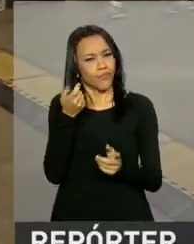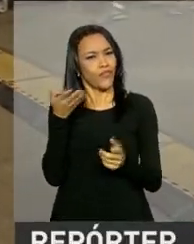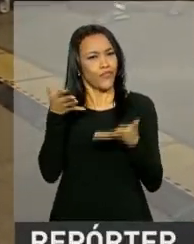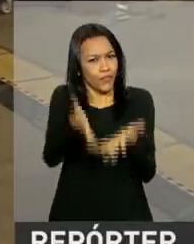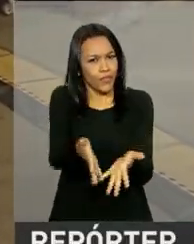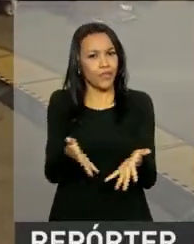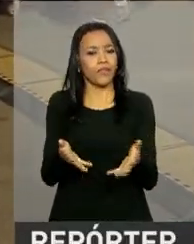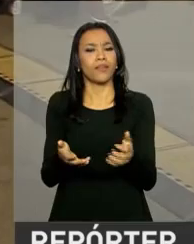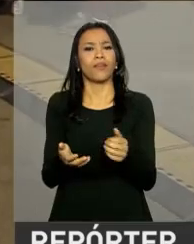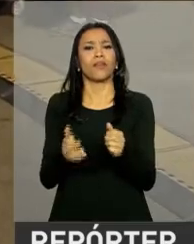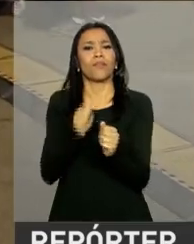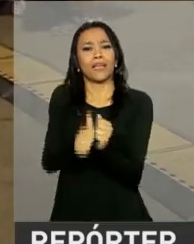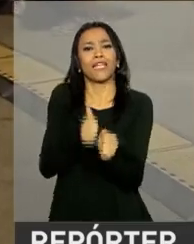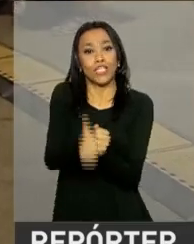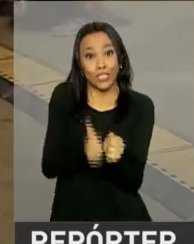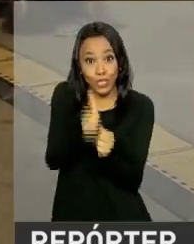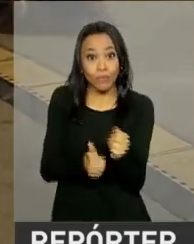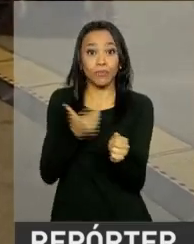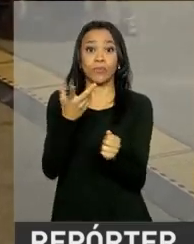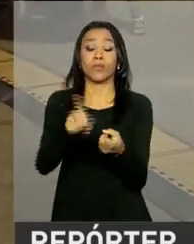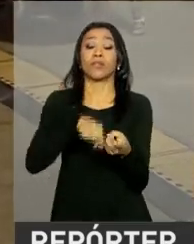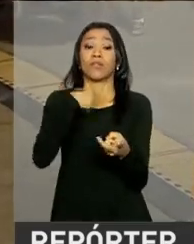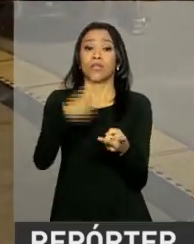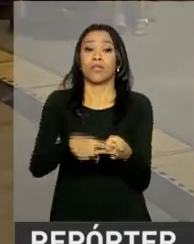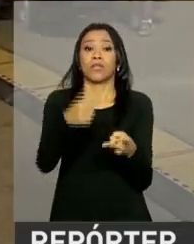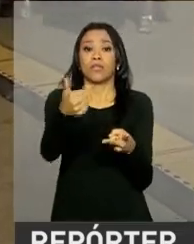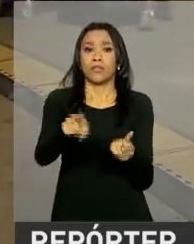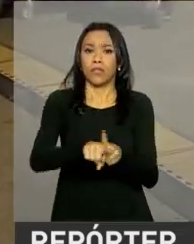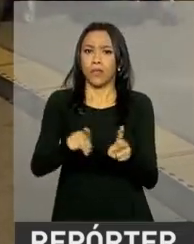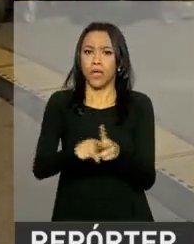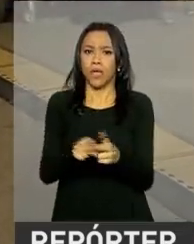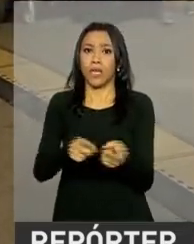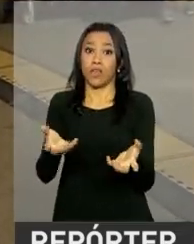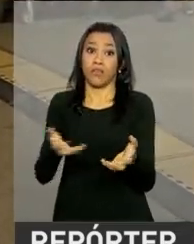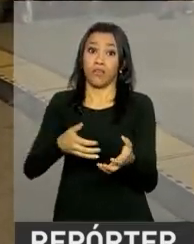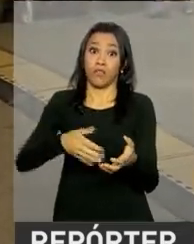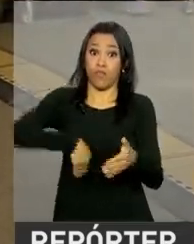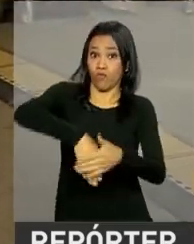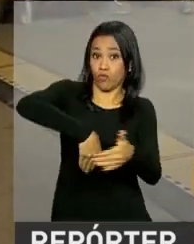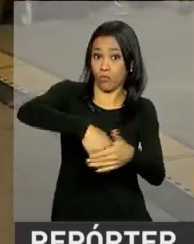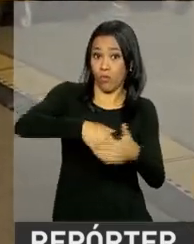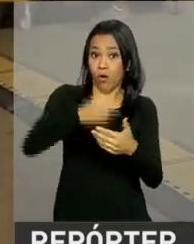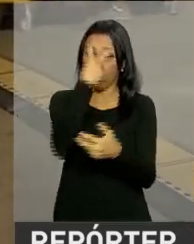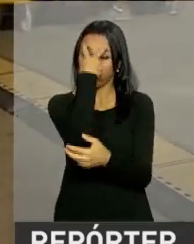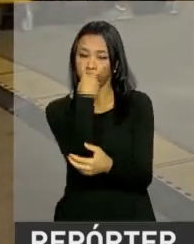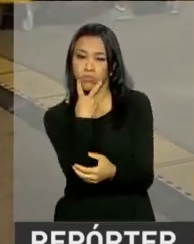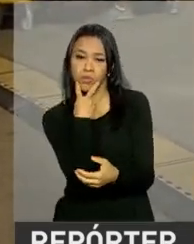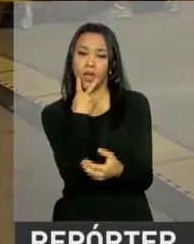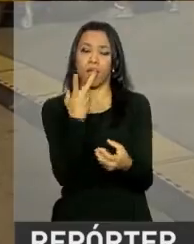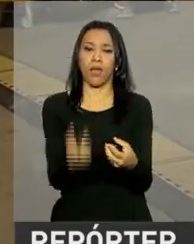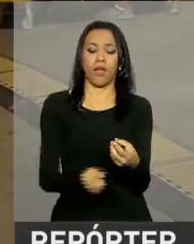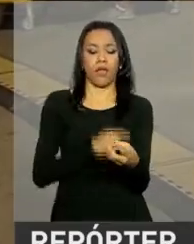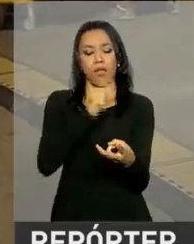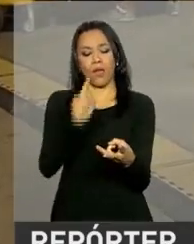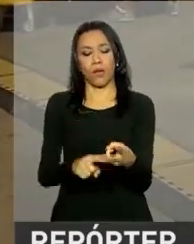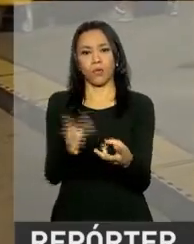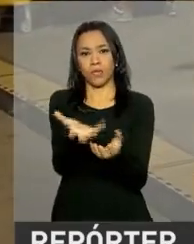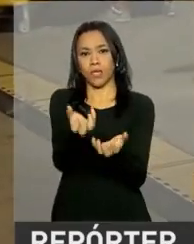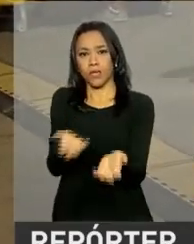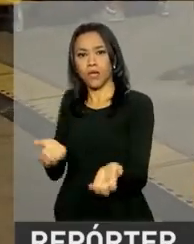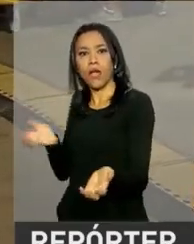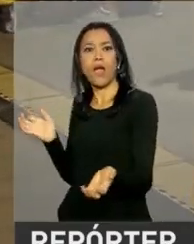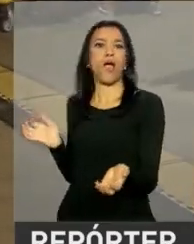atletismo, né? Tem o futebol de cinco com os cegos. Tem